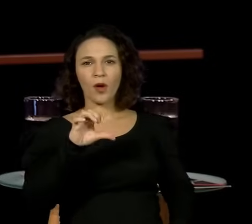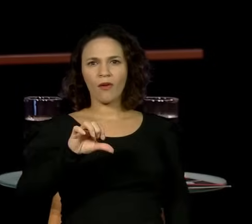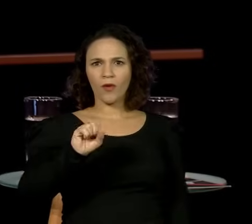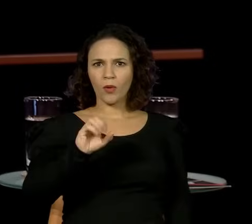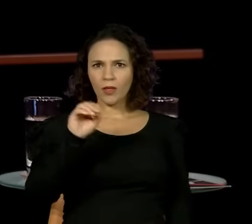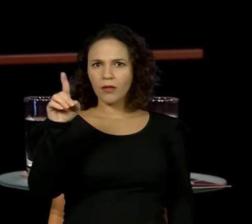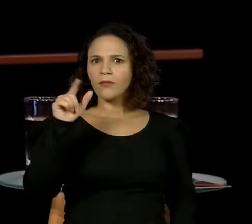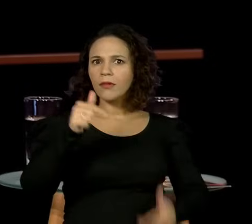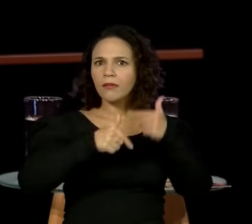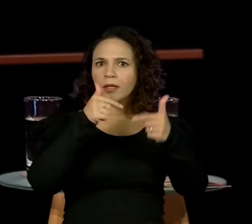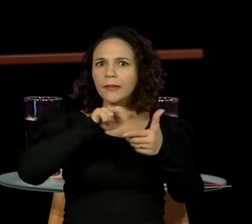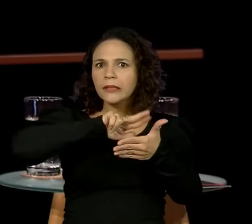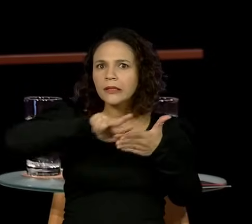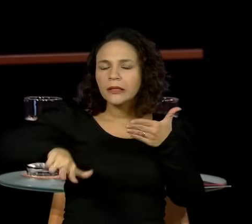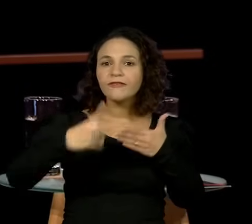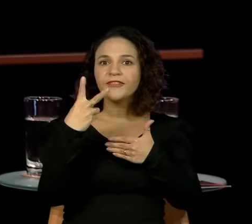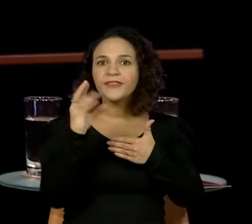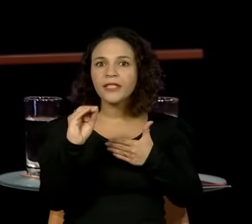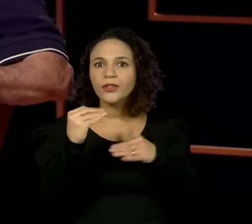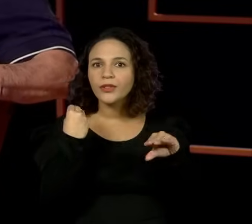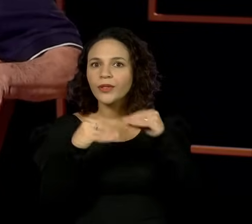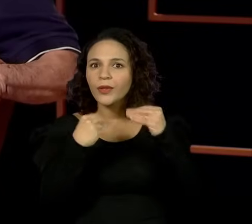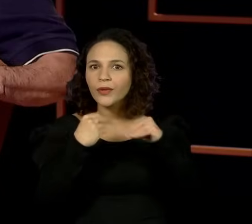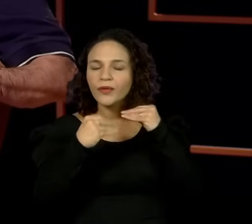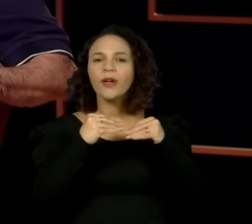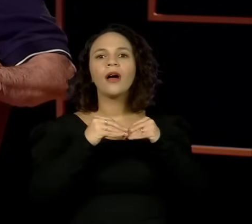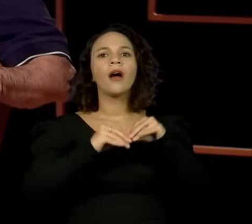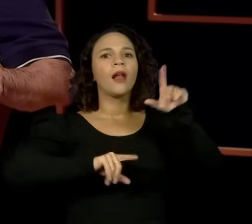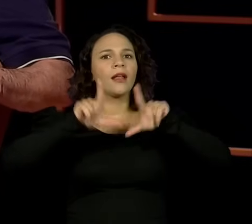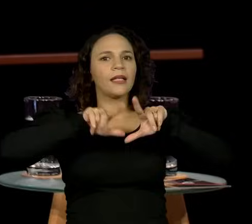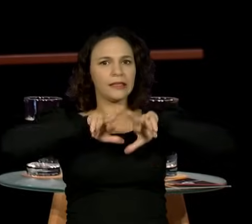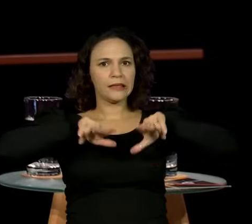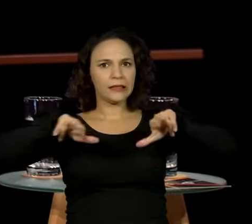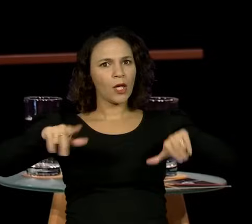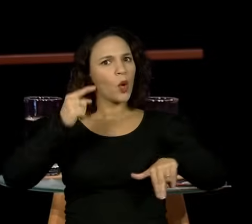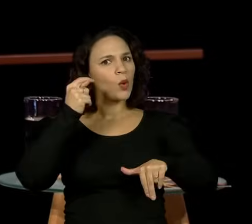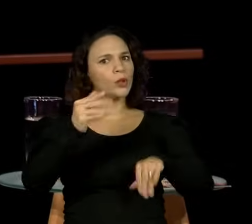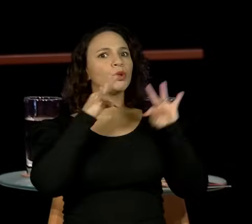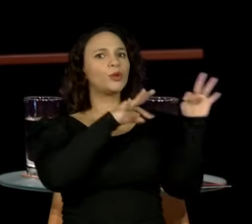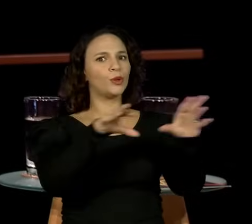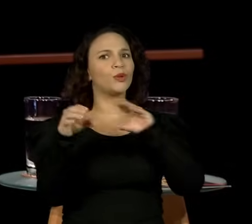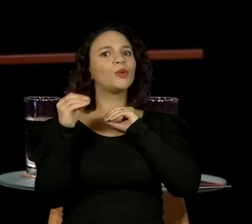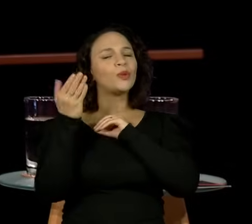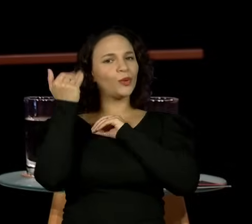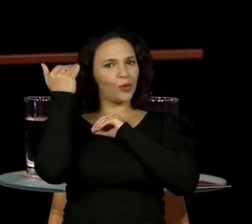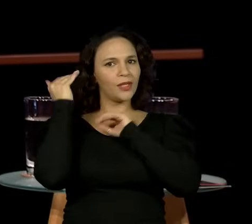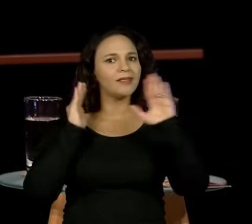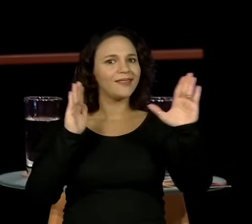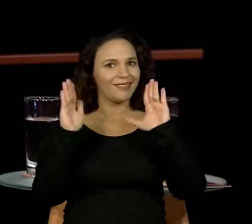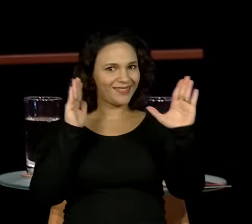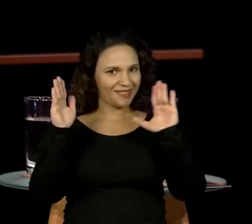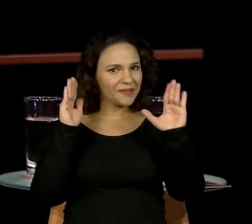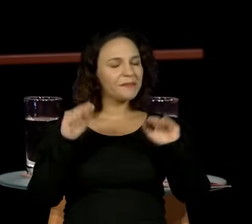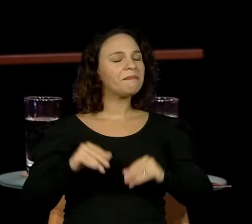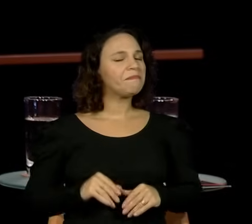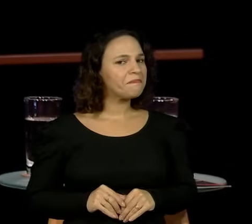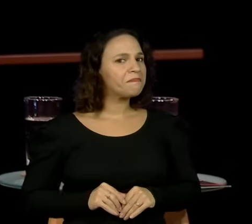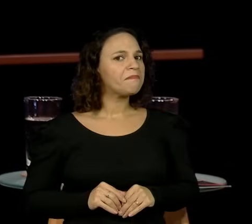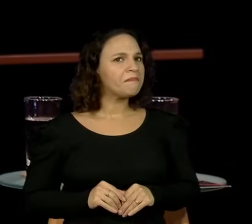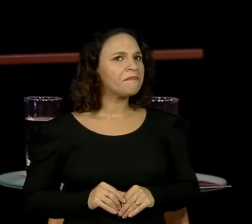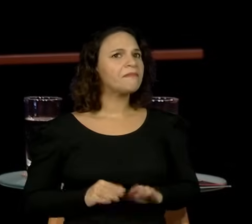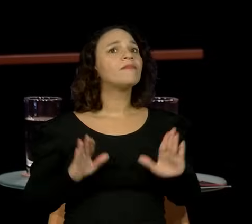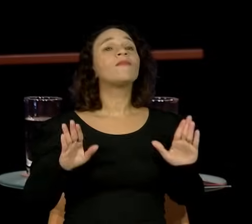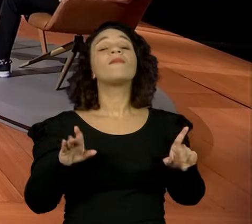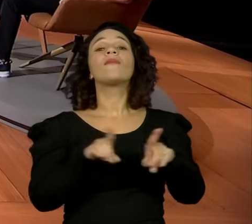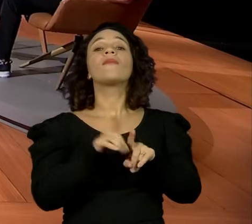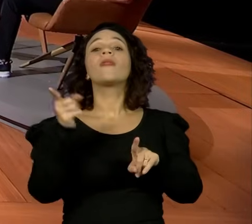mais de 20 novelas, em várias emissoras, praticamente todas as emissoras que estavam em atividade no país naquela época. E